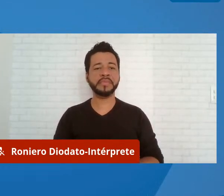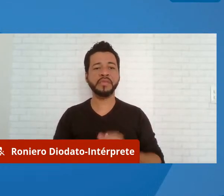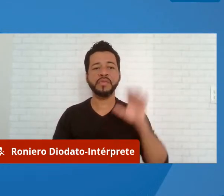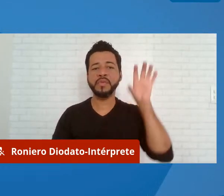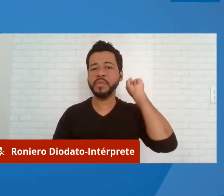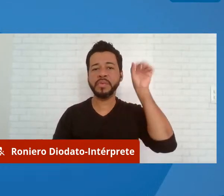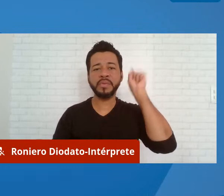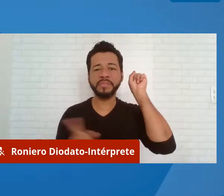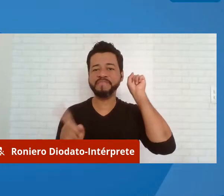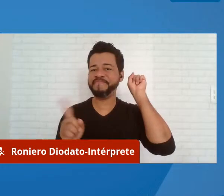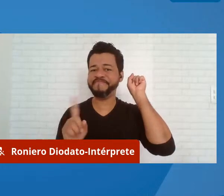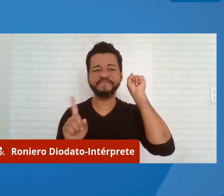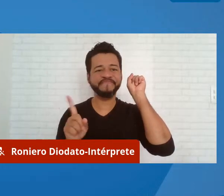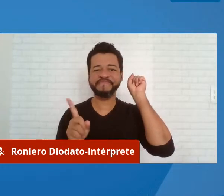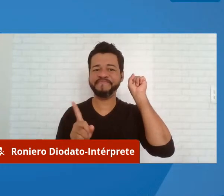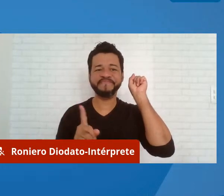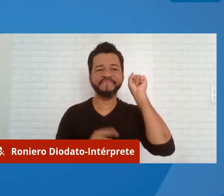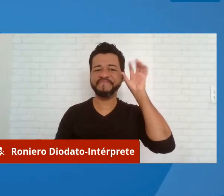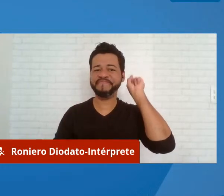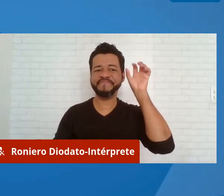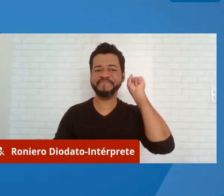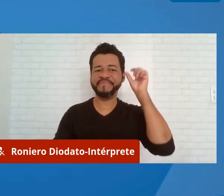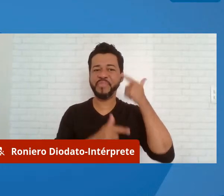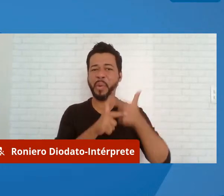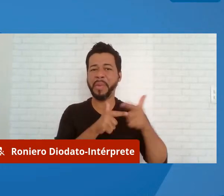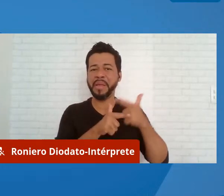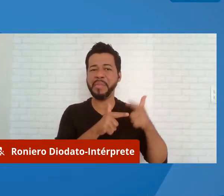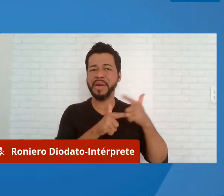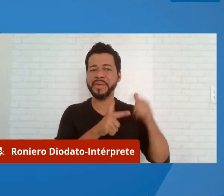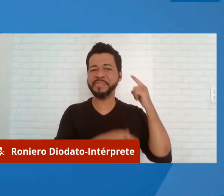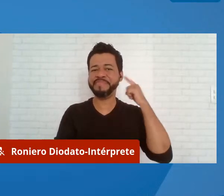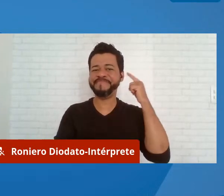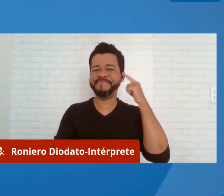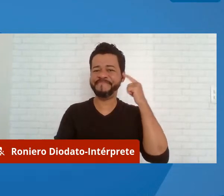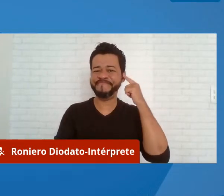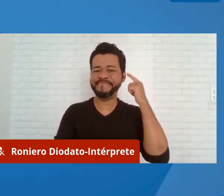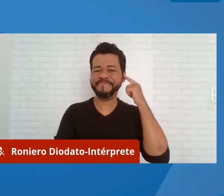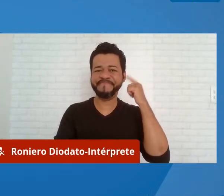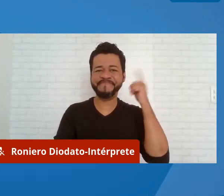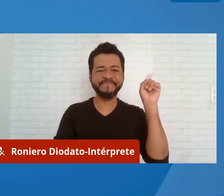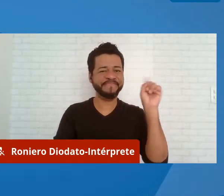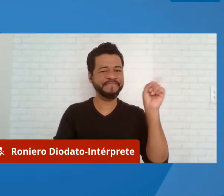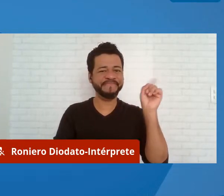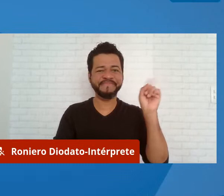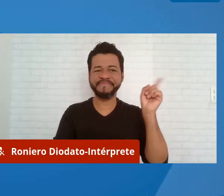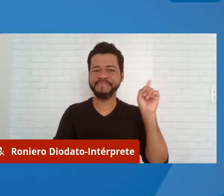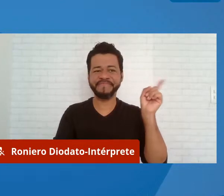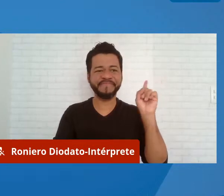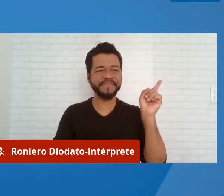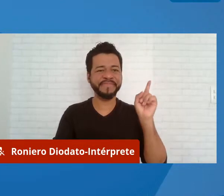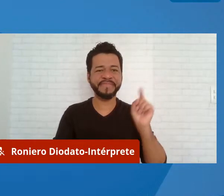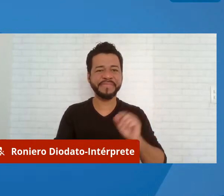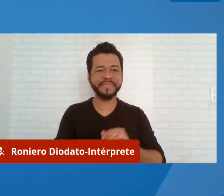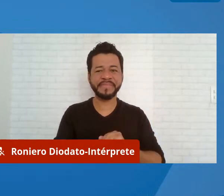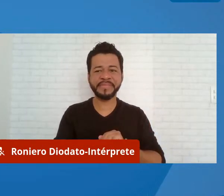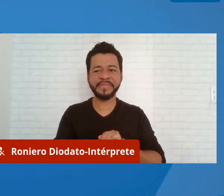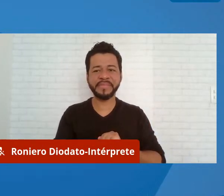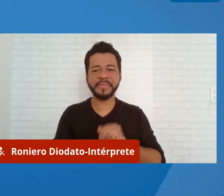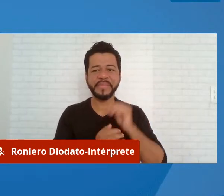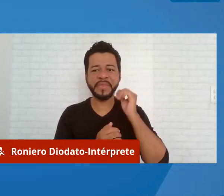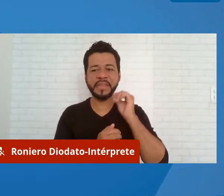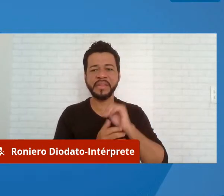ônibus lotados, trens lotados, para conseguir algum bico na rua. E multiplica os vírus. Esse vírus se